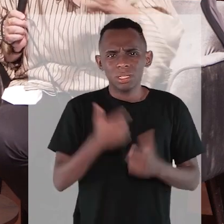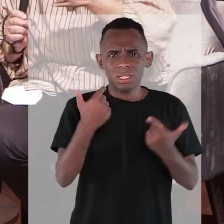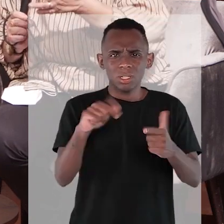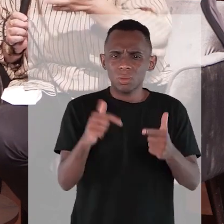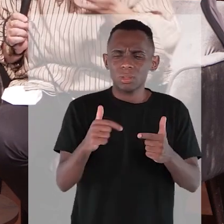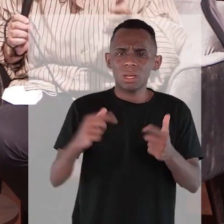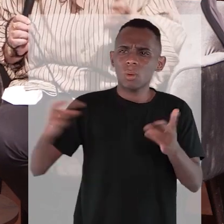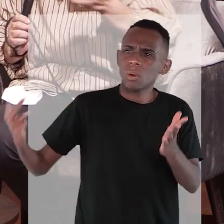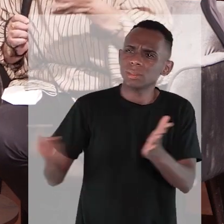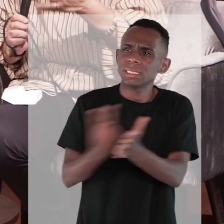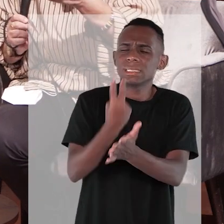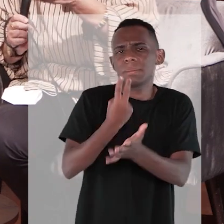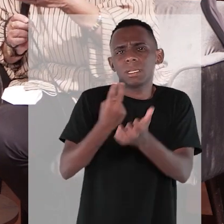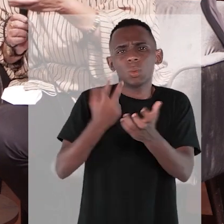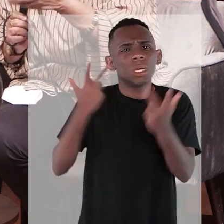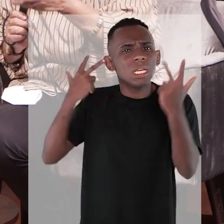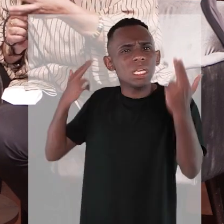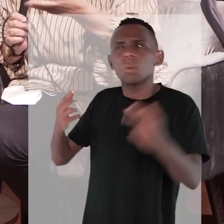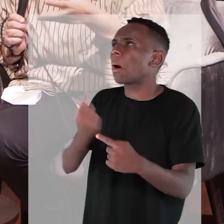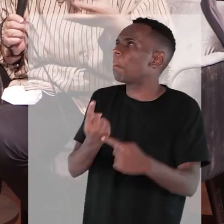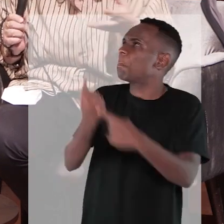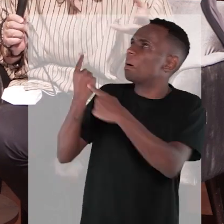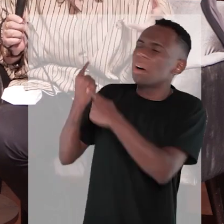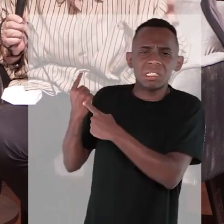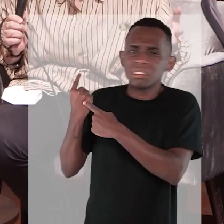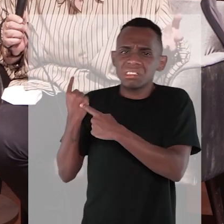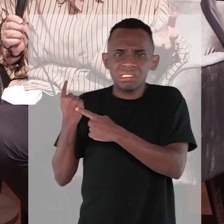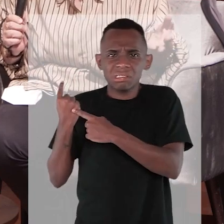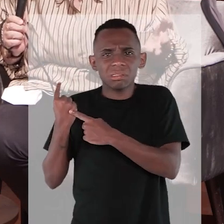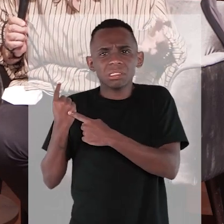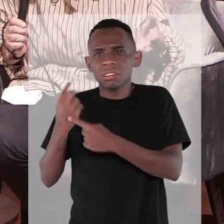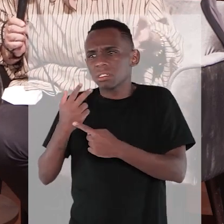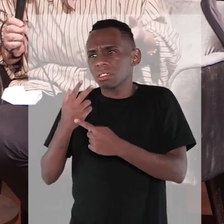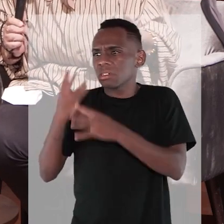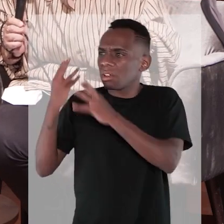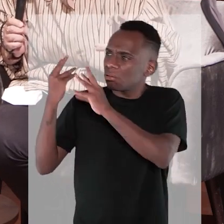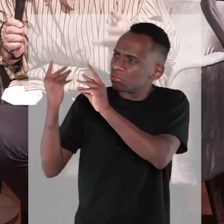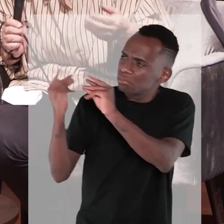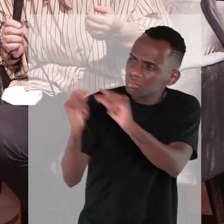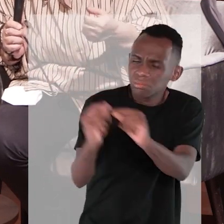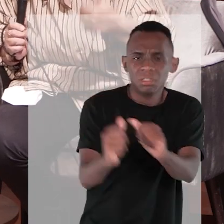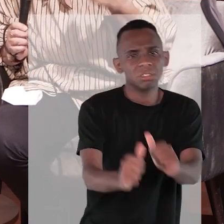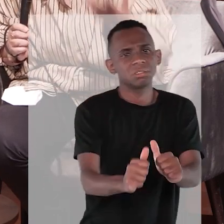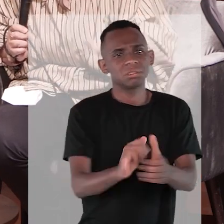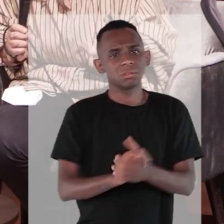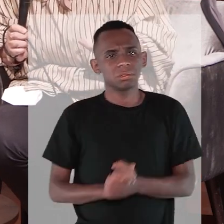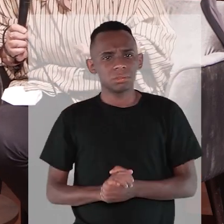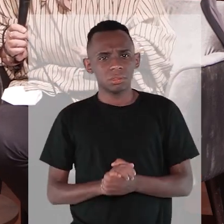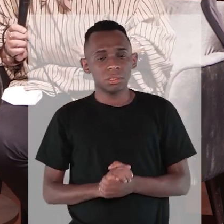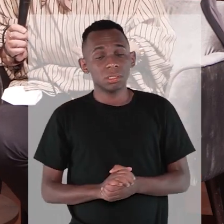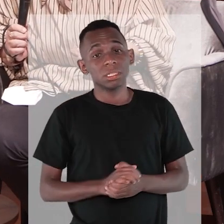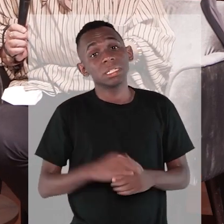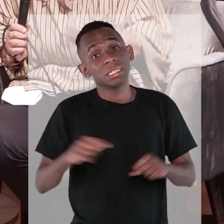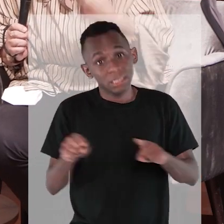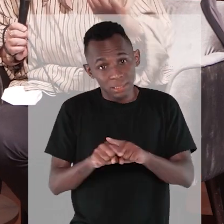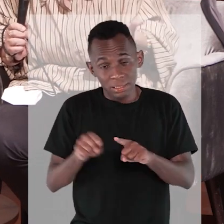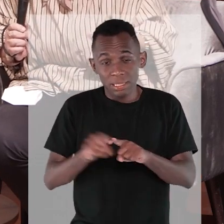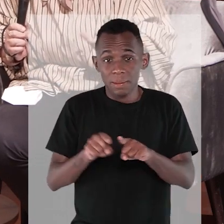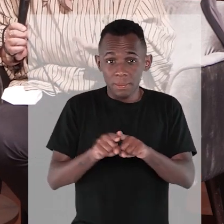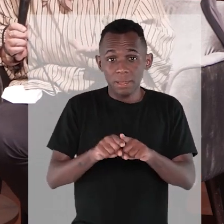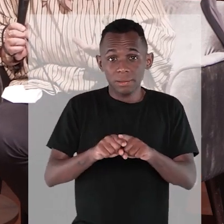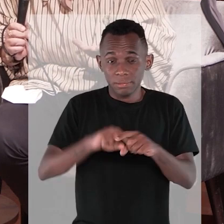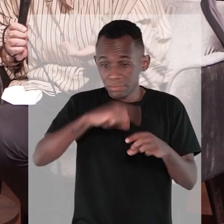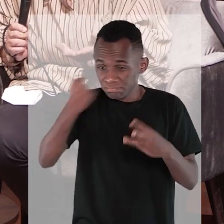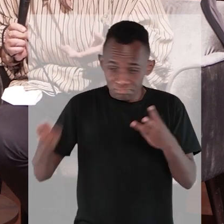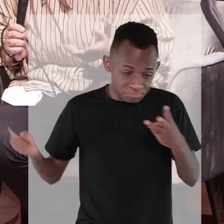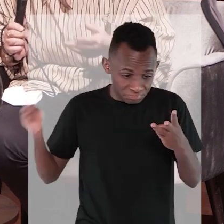né? A maneira como algo se degradou na sociedade brasileira. E a terceira coisa, que essa eu não